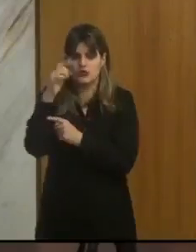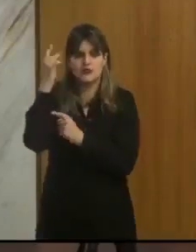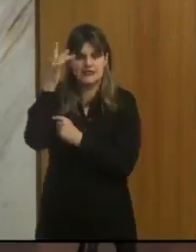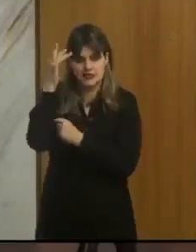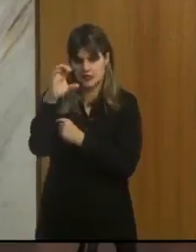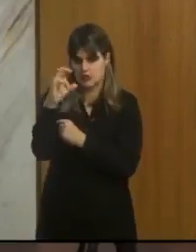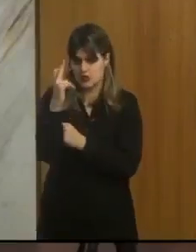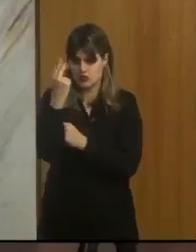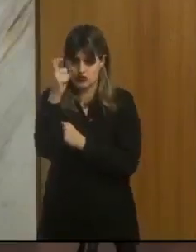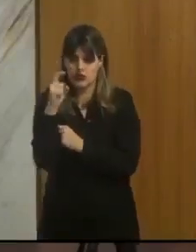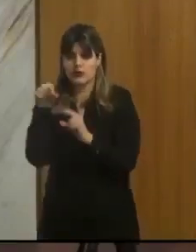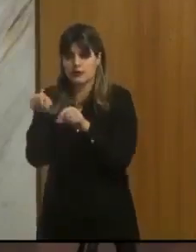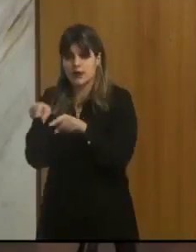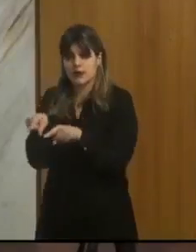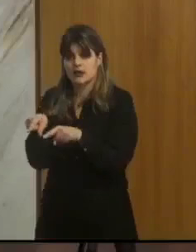esta,